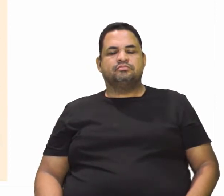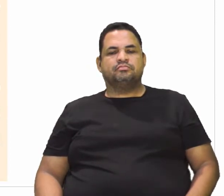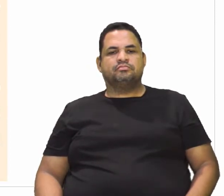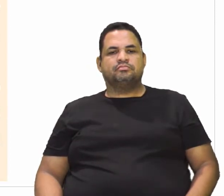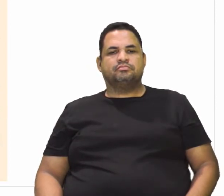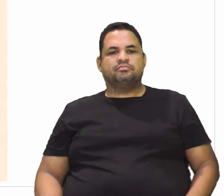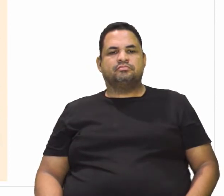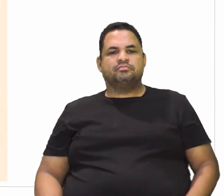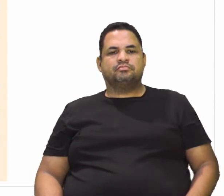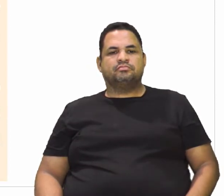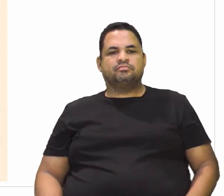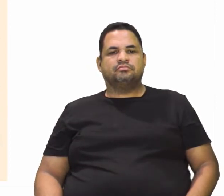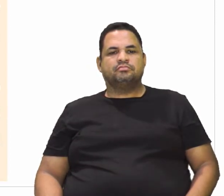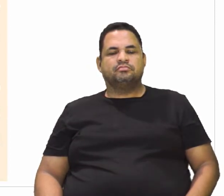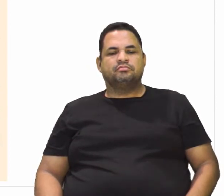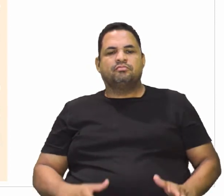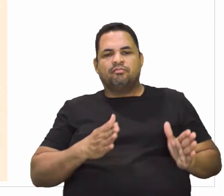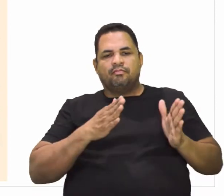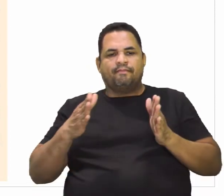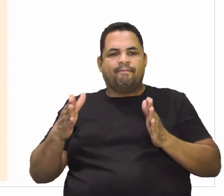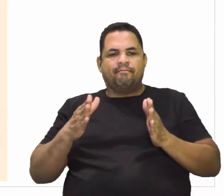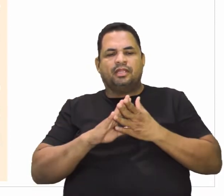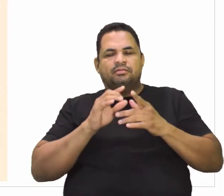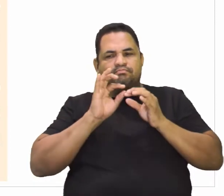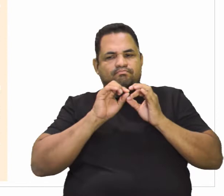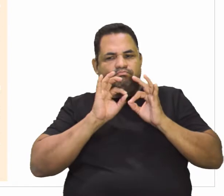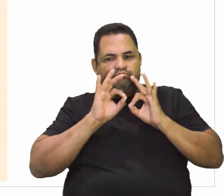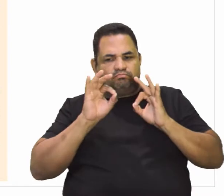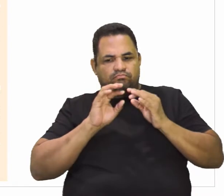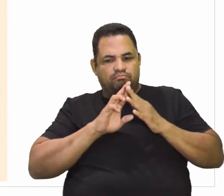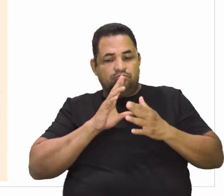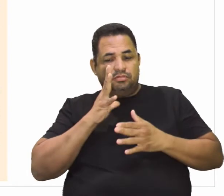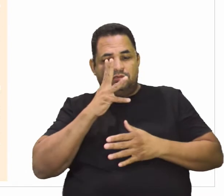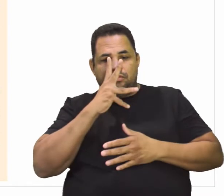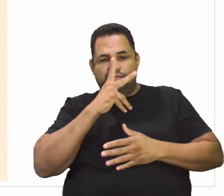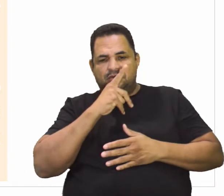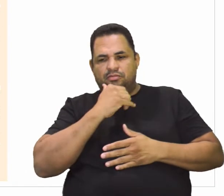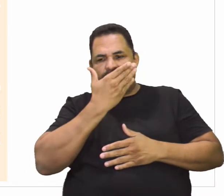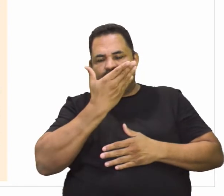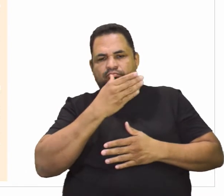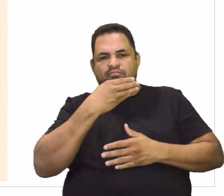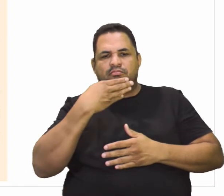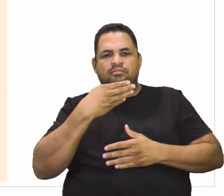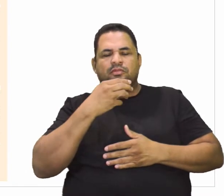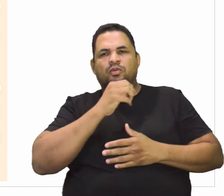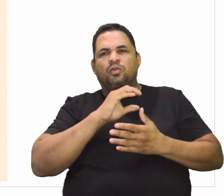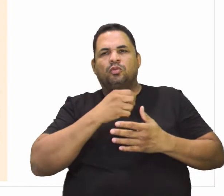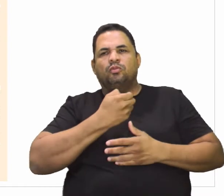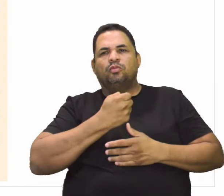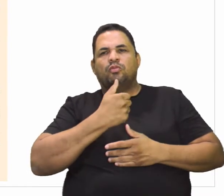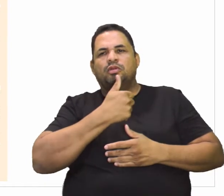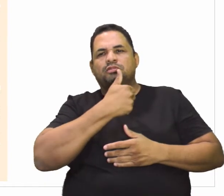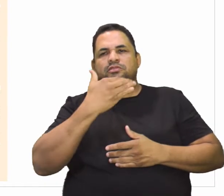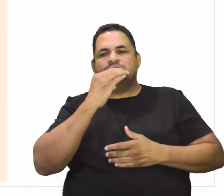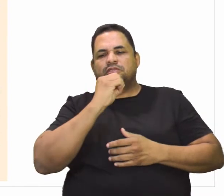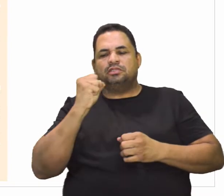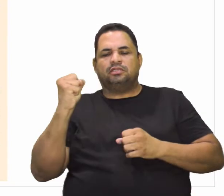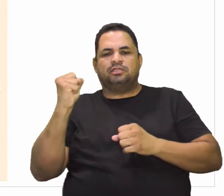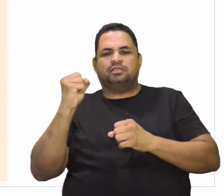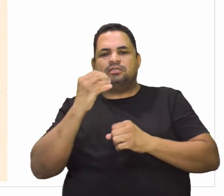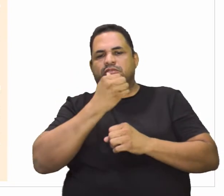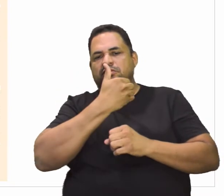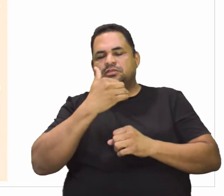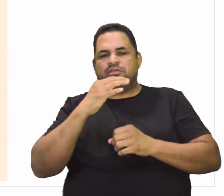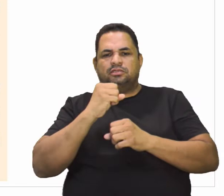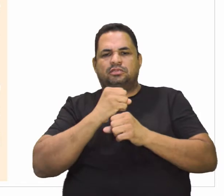aqui, ela vai ser uma fase mais longa, uma fase aí de quase 100 anos, 90